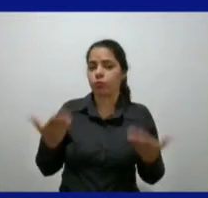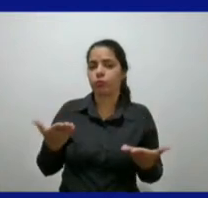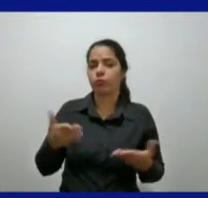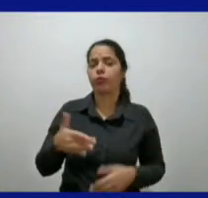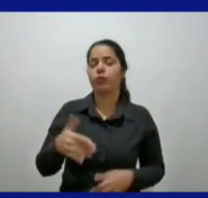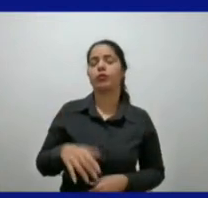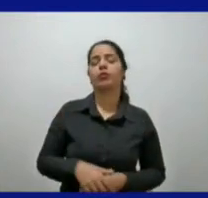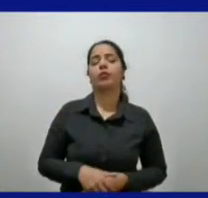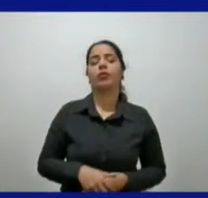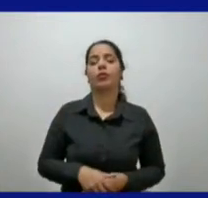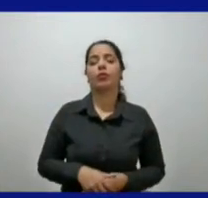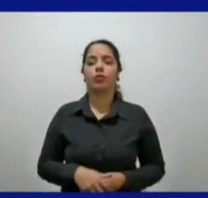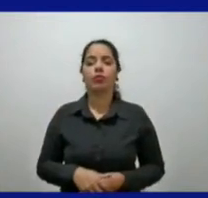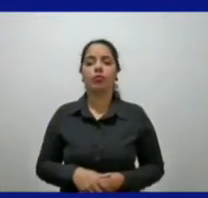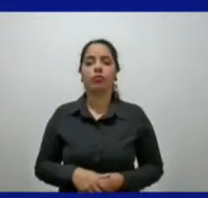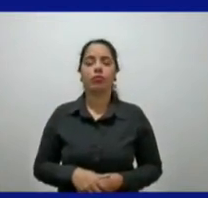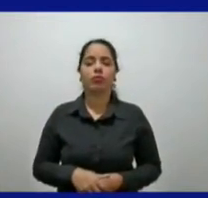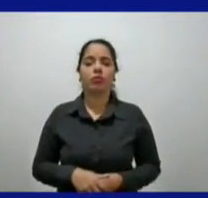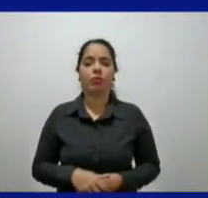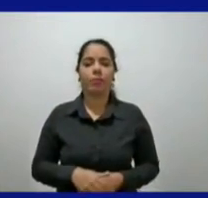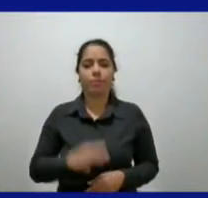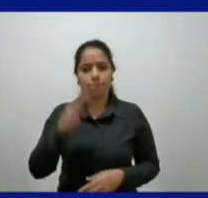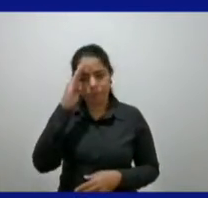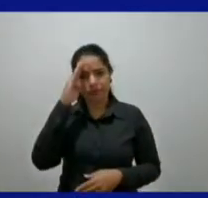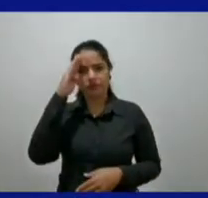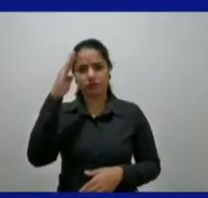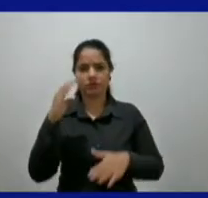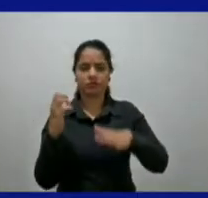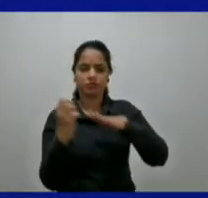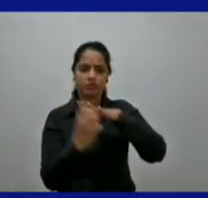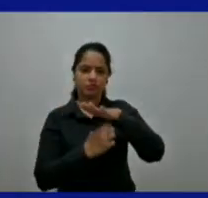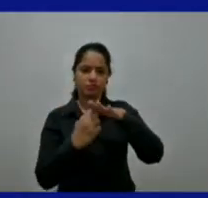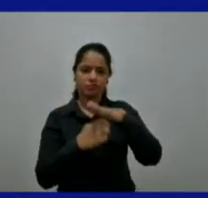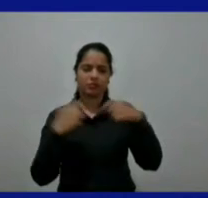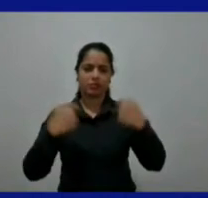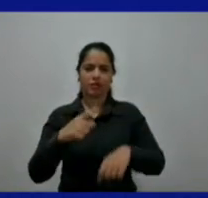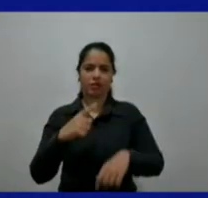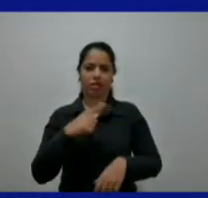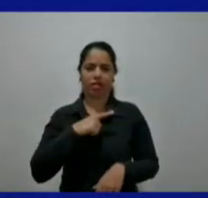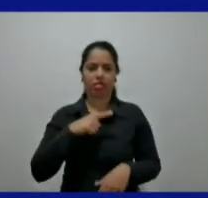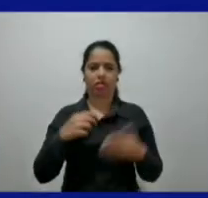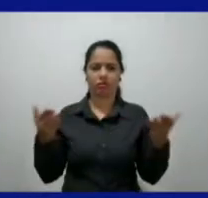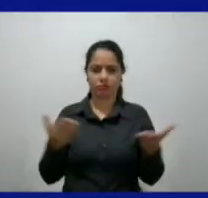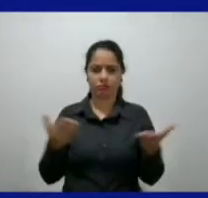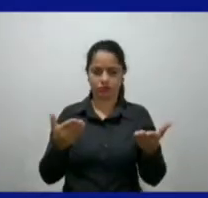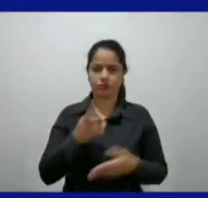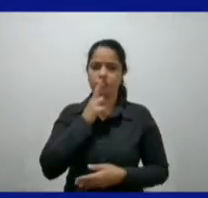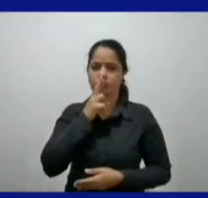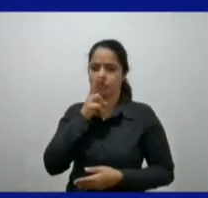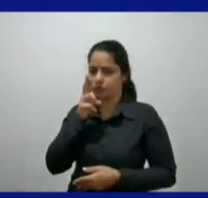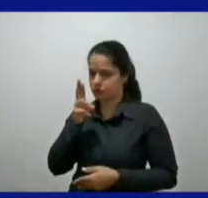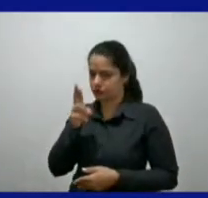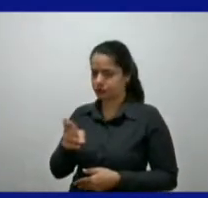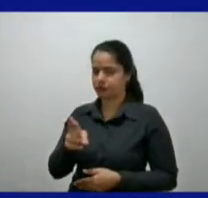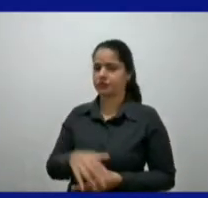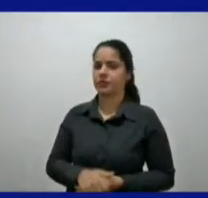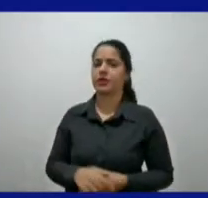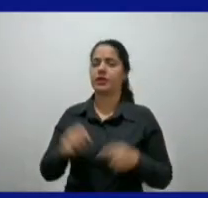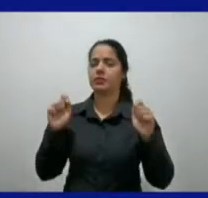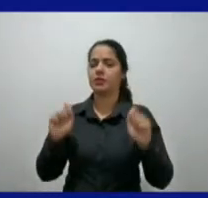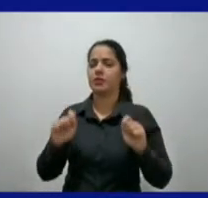ONG. E eu respondi que era a capacidade de se adaptar para